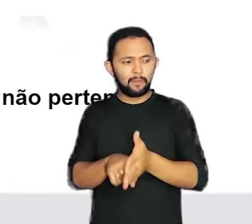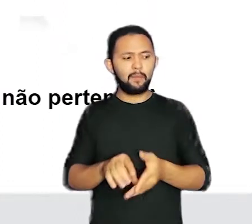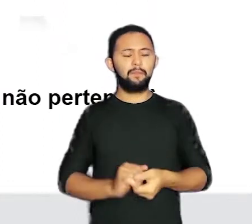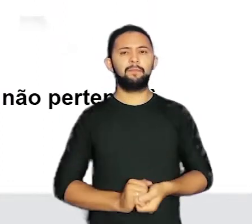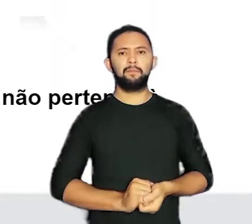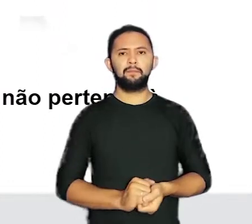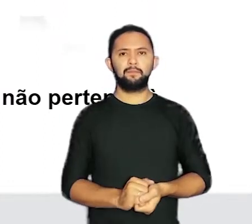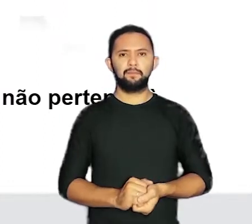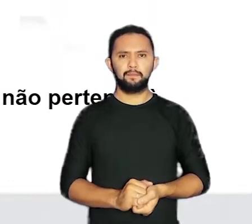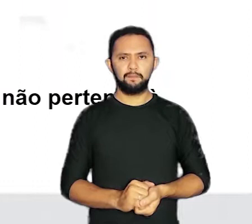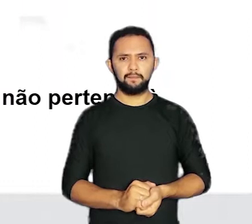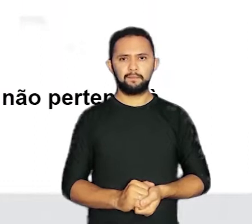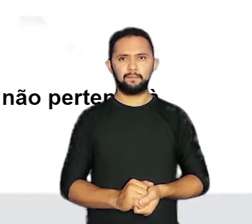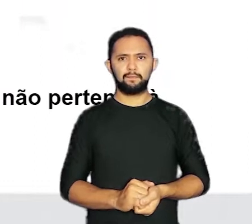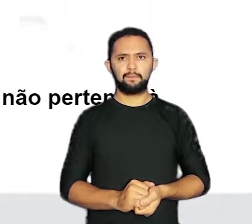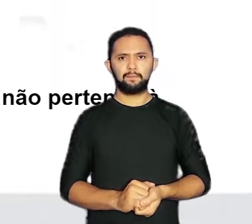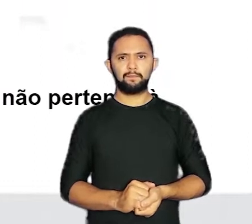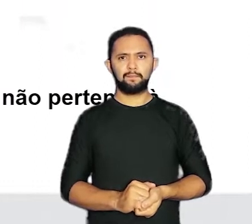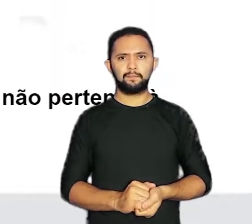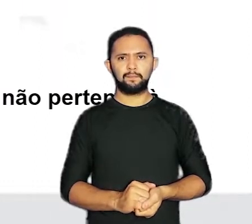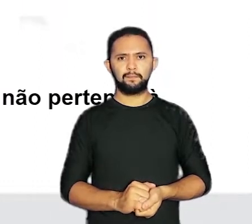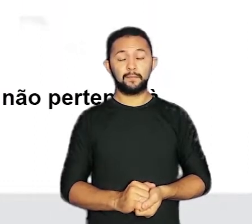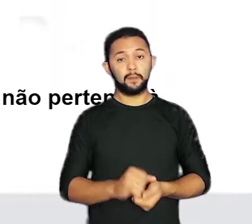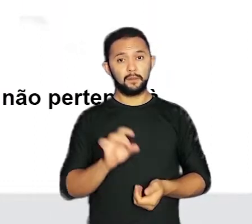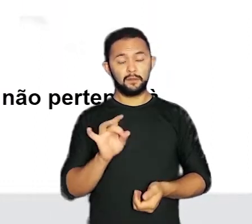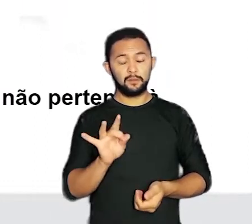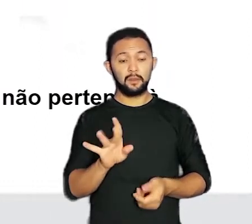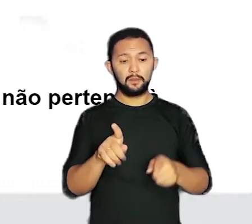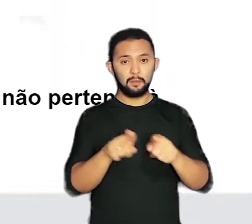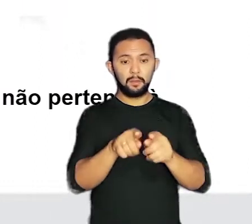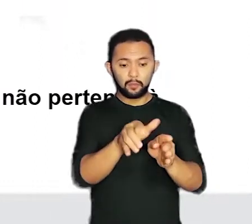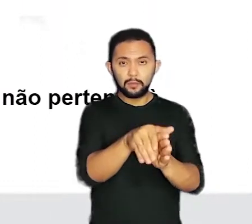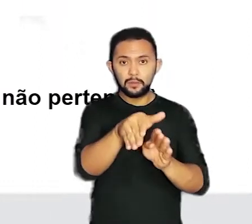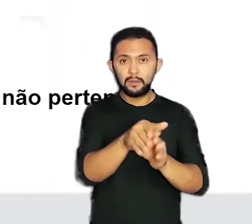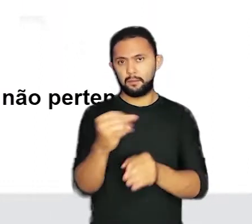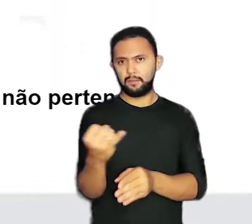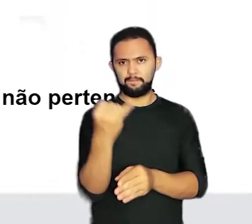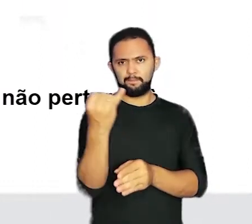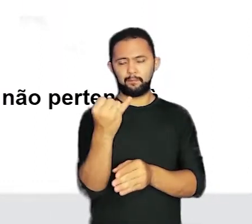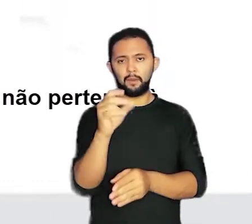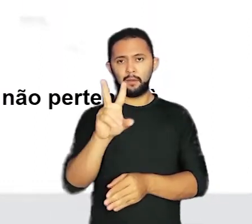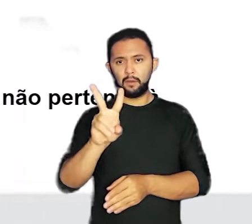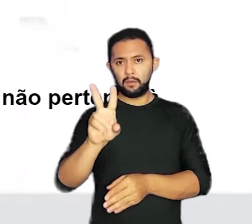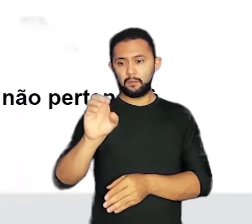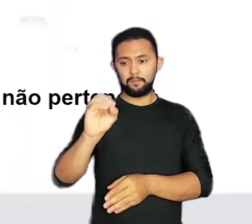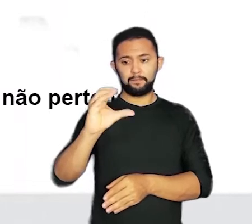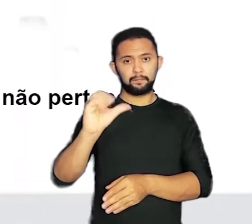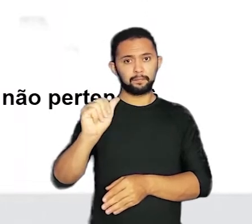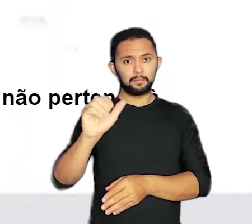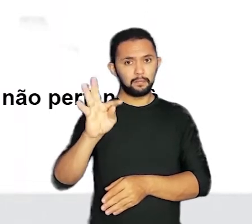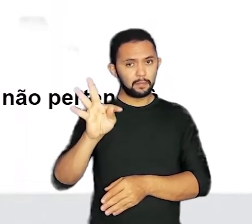o aposto e o vocativo, tá bom? Isso é uma observaçãozinha aqui para você, ó. O vocativo, em